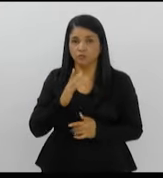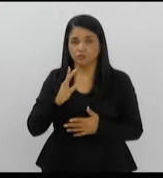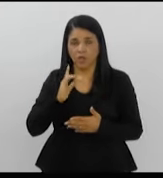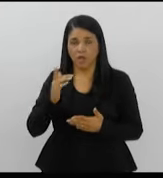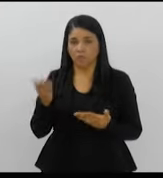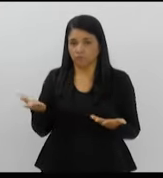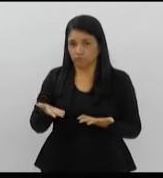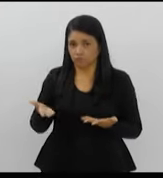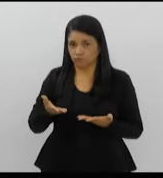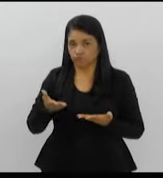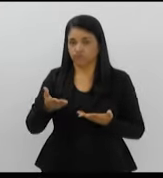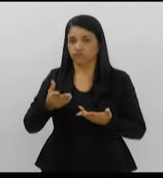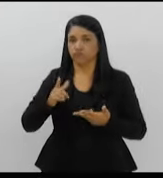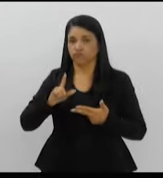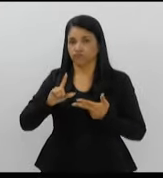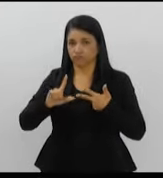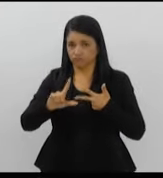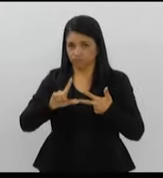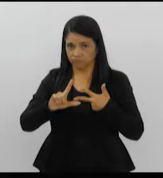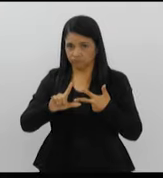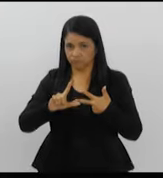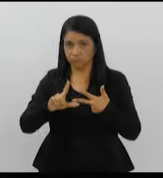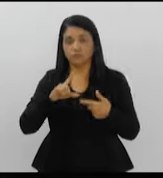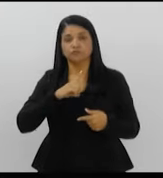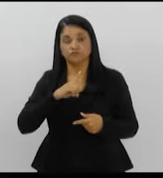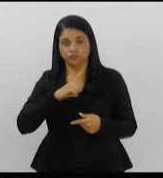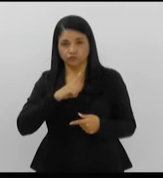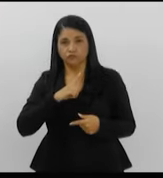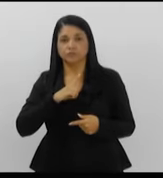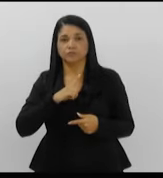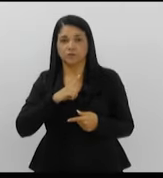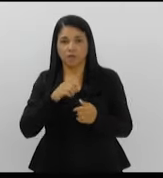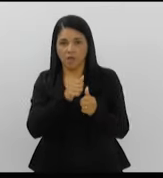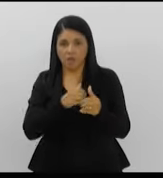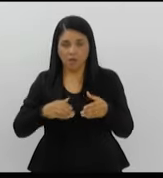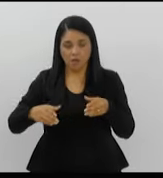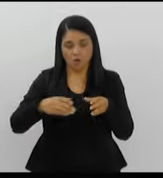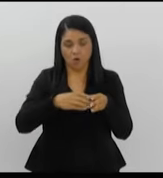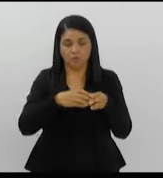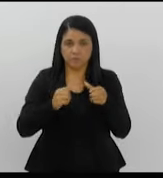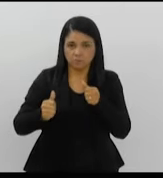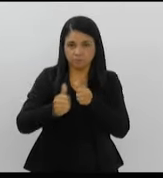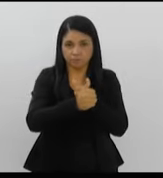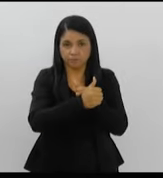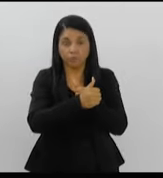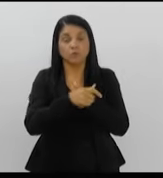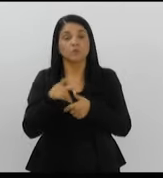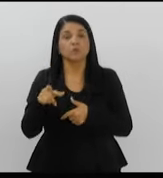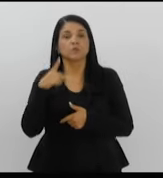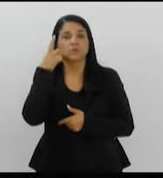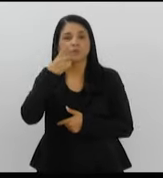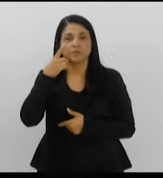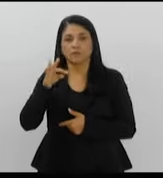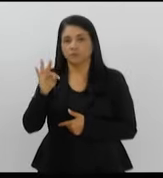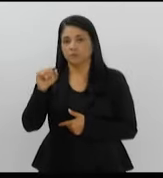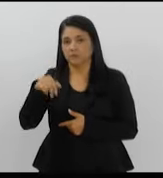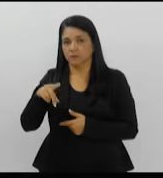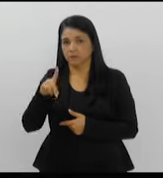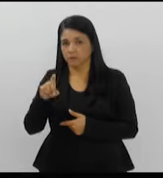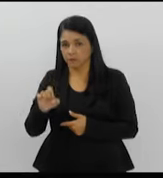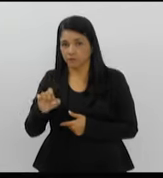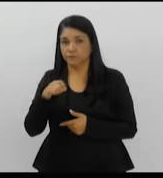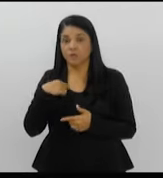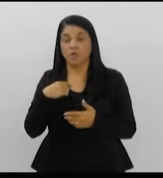legislatura, nós já tínhamos aqui à frente da Comissão de Saúde o deputado Tande. Eu fiz